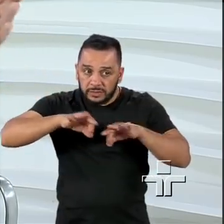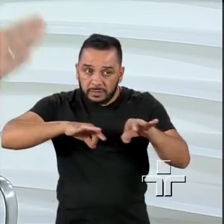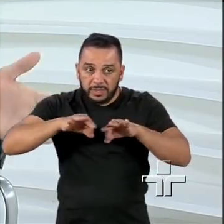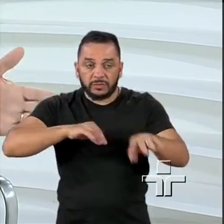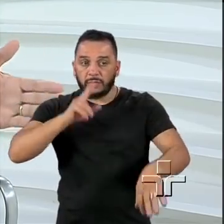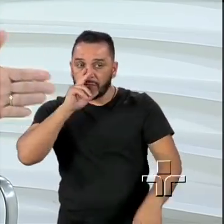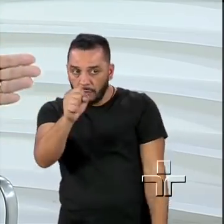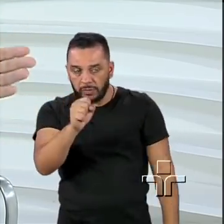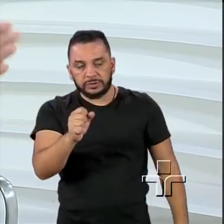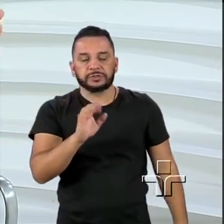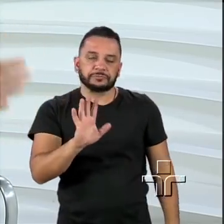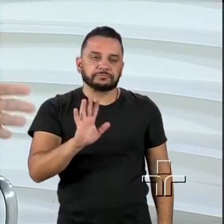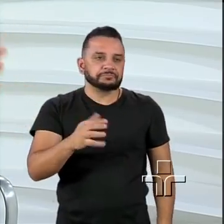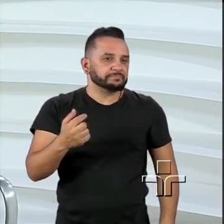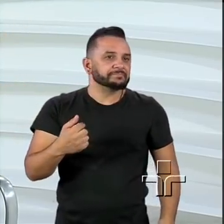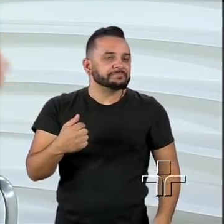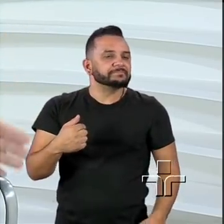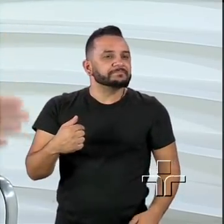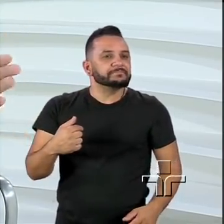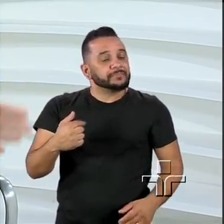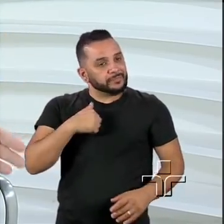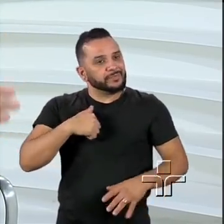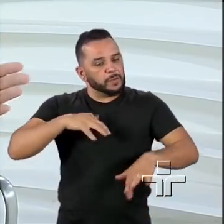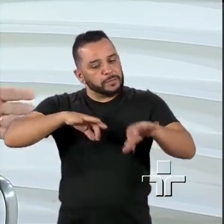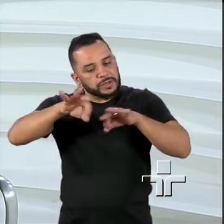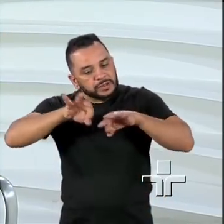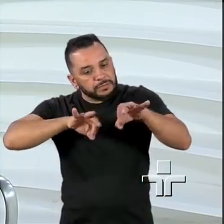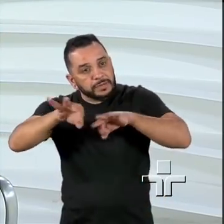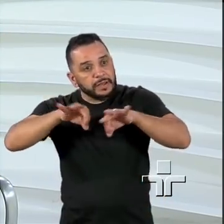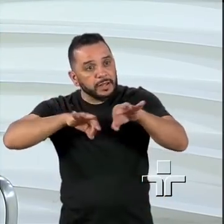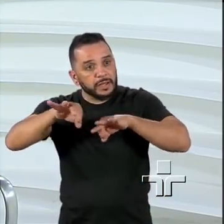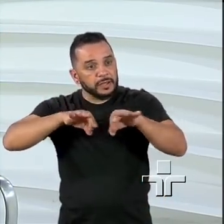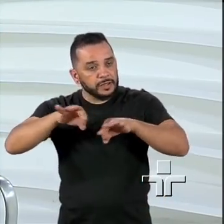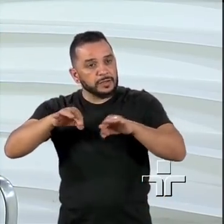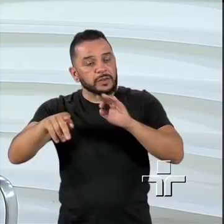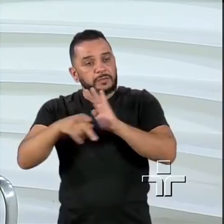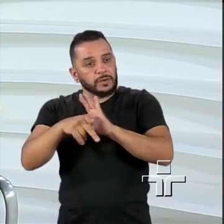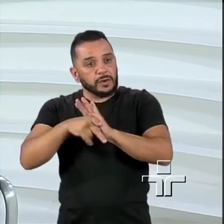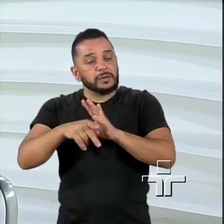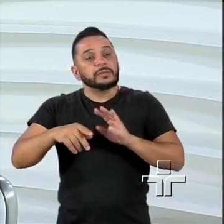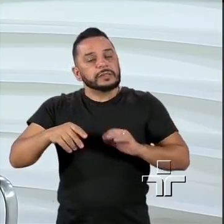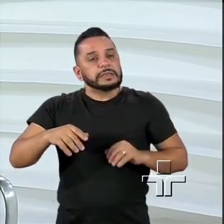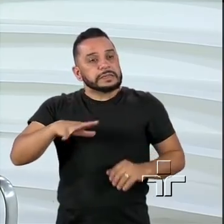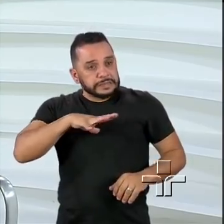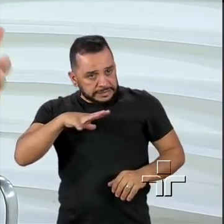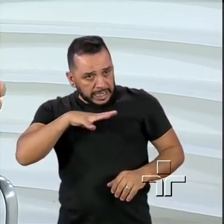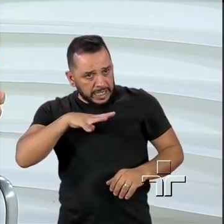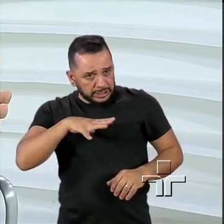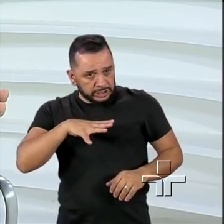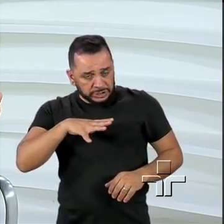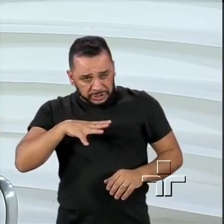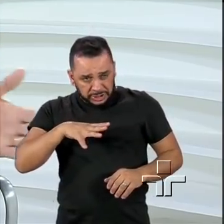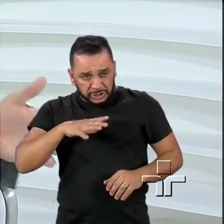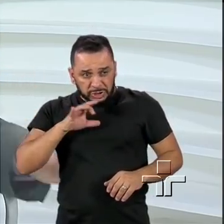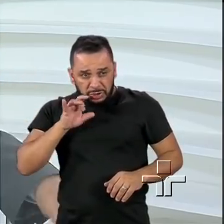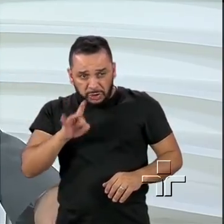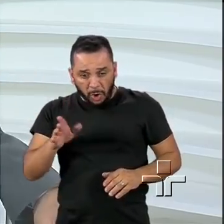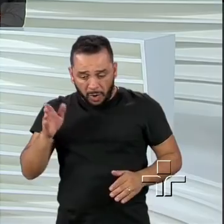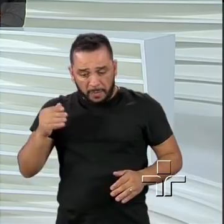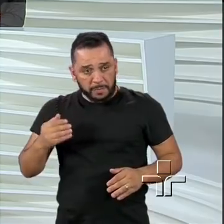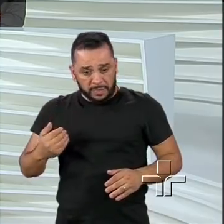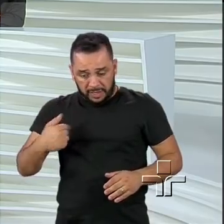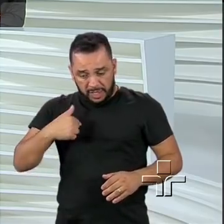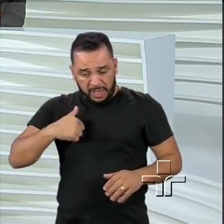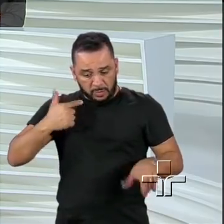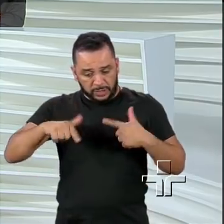e sempre disse, estou fazendo um planejamento para a cidade que não vai só dentro do meu mandato, vai além do meu mandato. Tem obras que vai